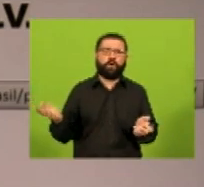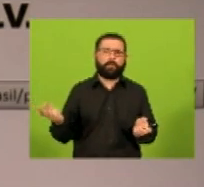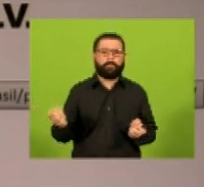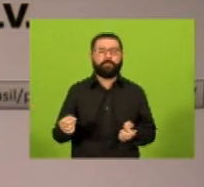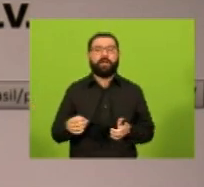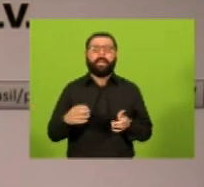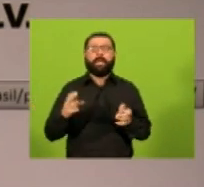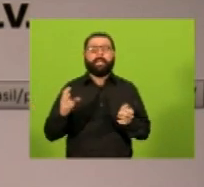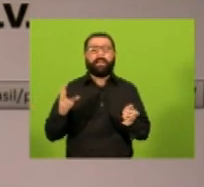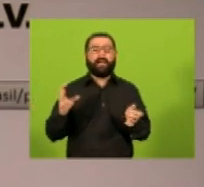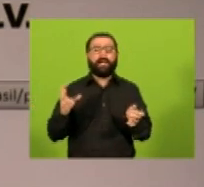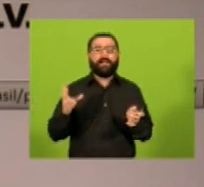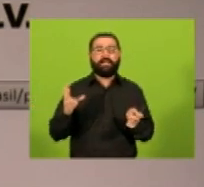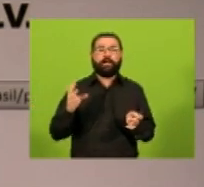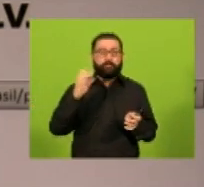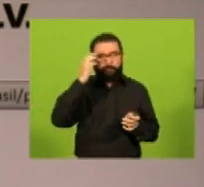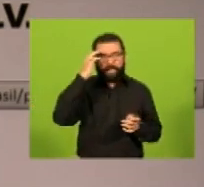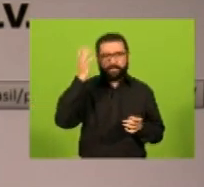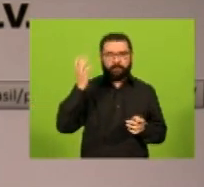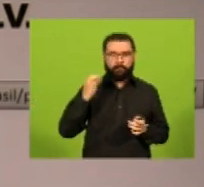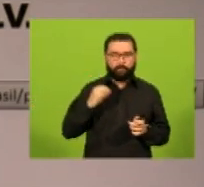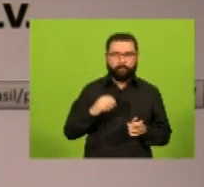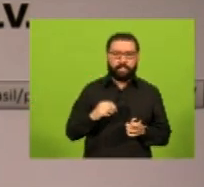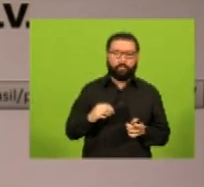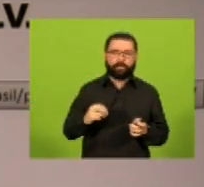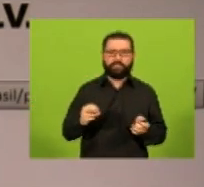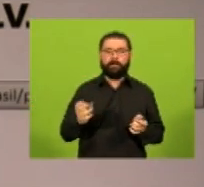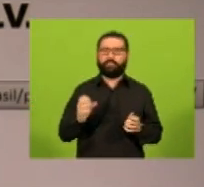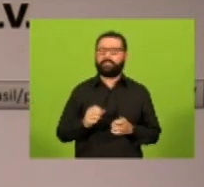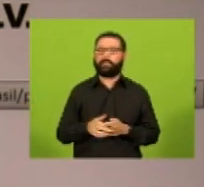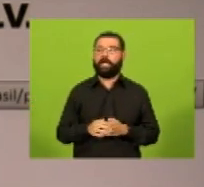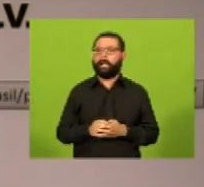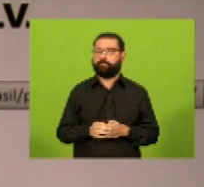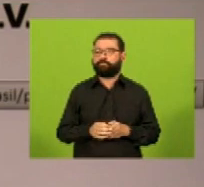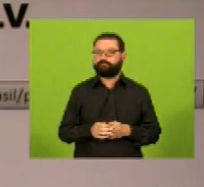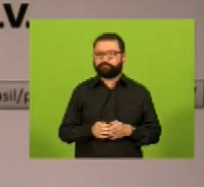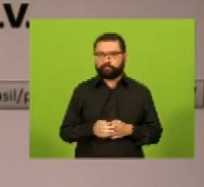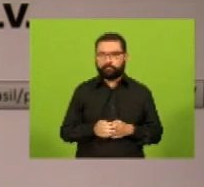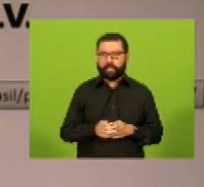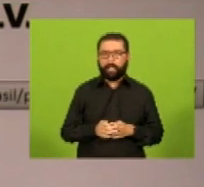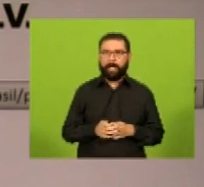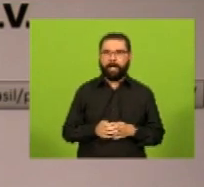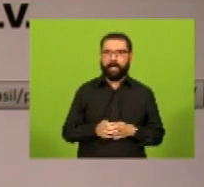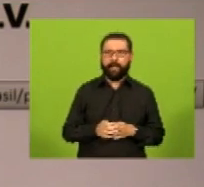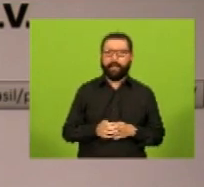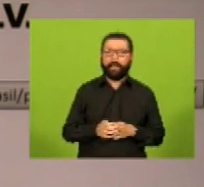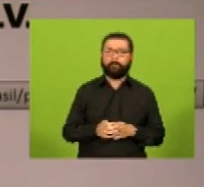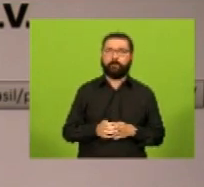grossas, não importa. Pensa comigo, se você tem